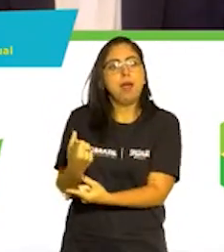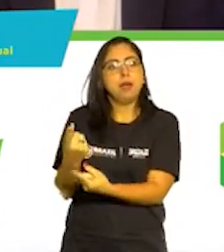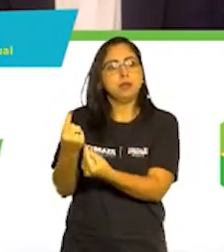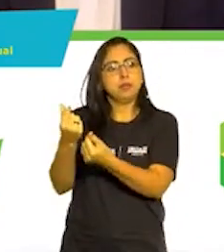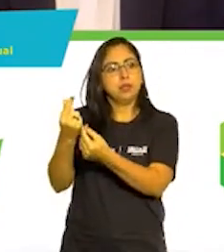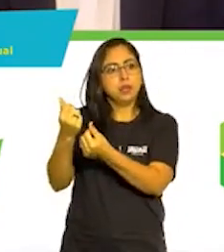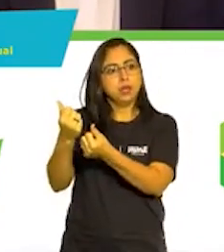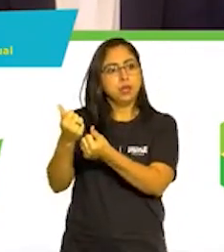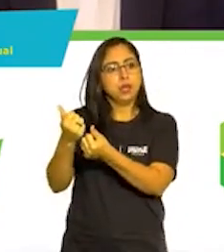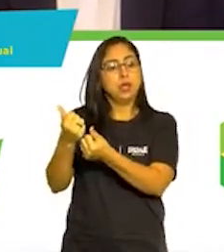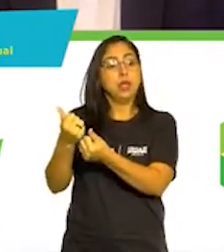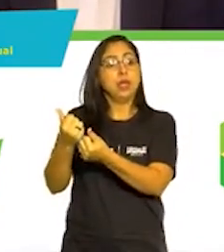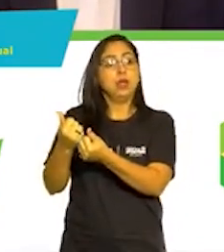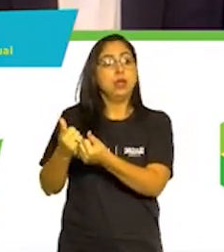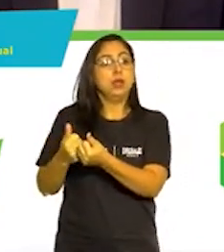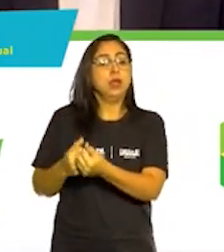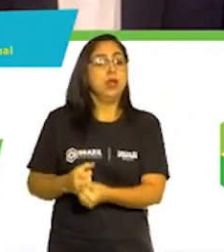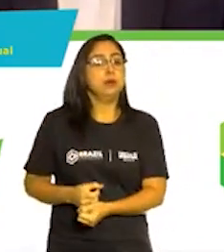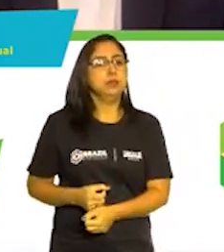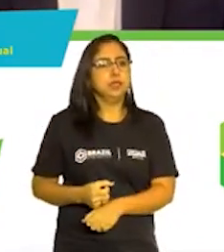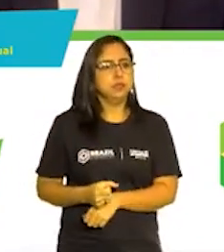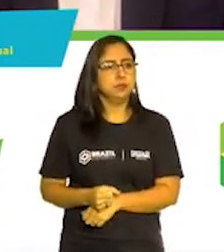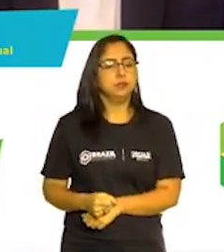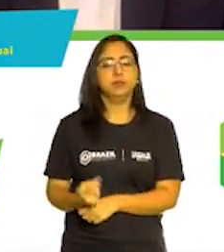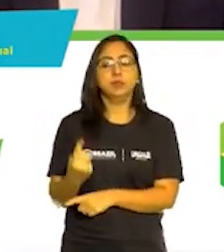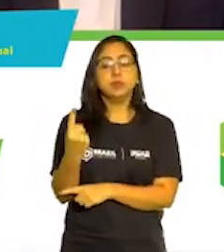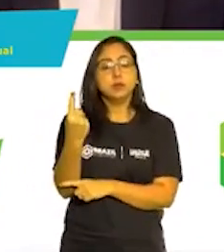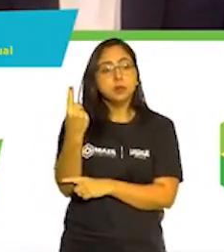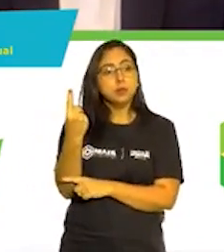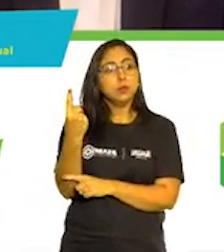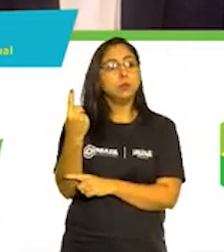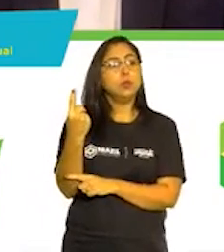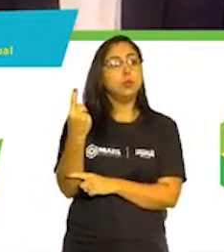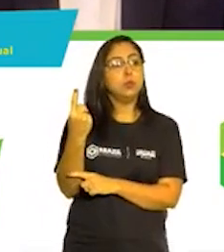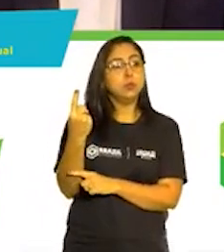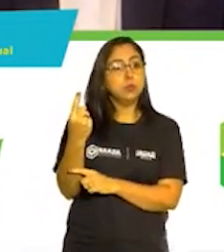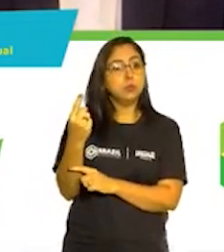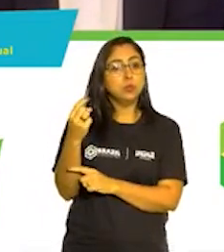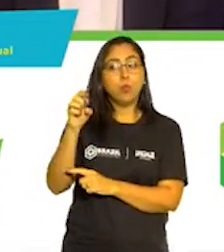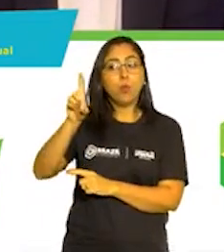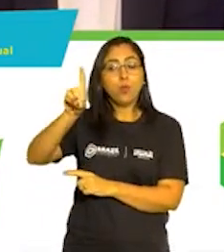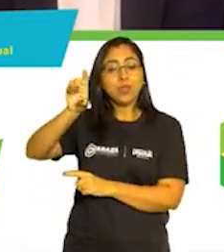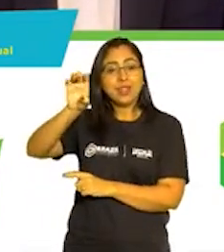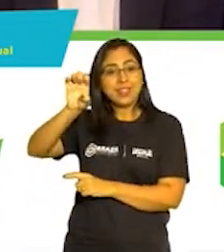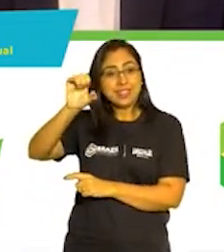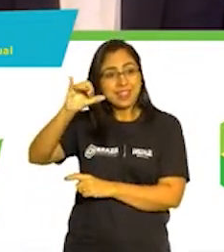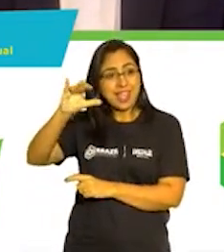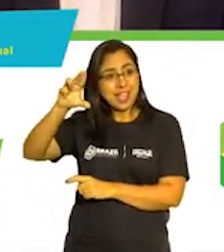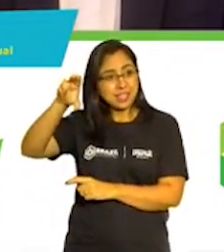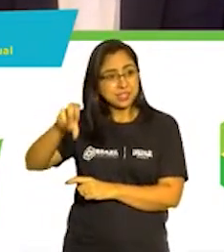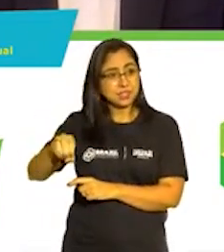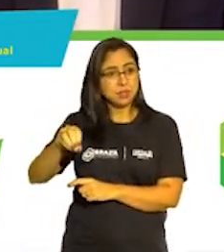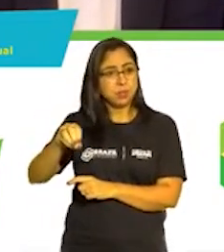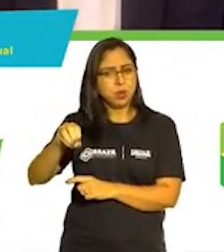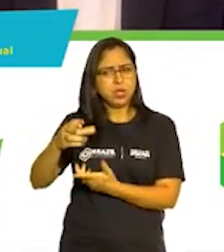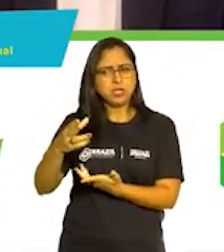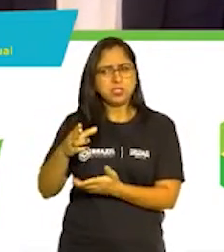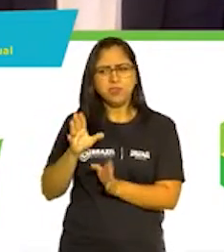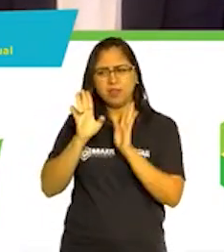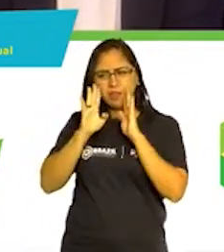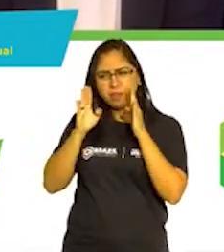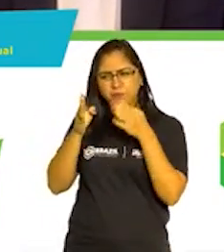social brasileiro, né? Então, os 20% mais pobres do Brasil, eles olham para a renda dele e falam, cara, eu não